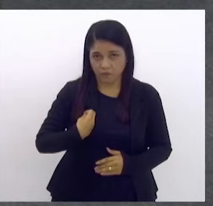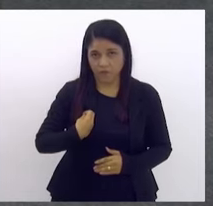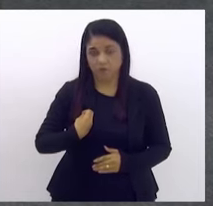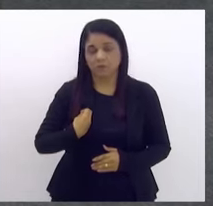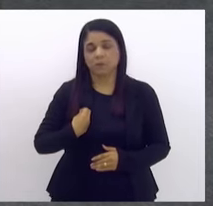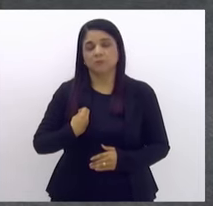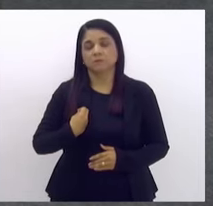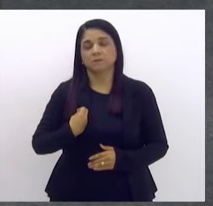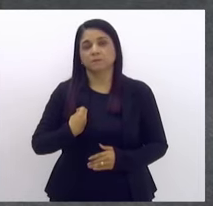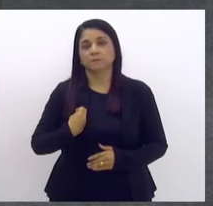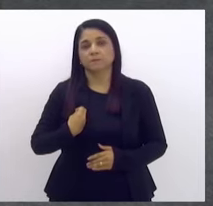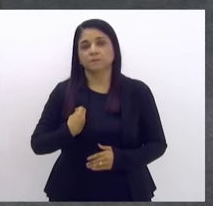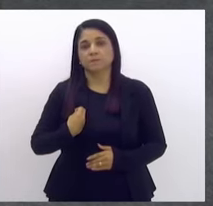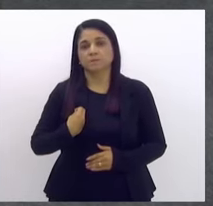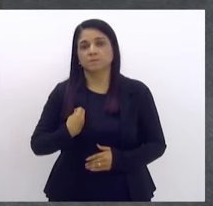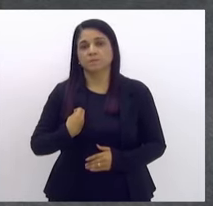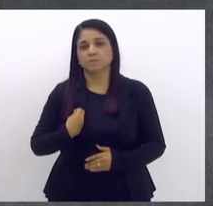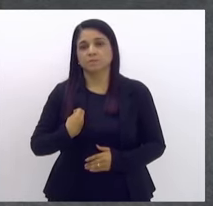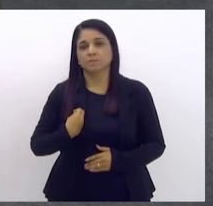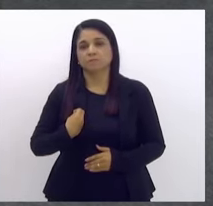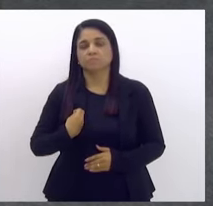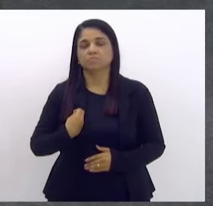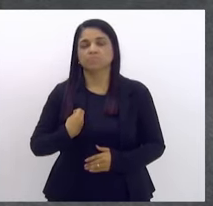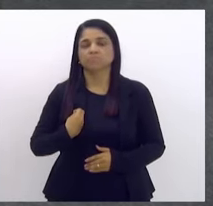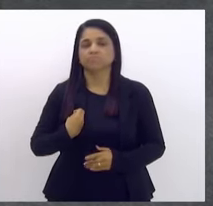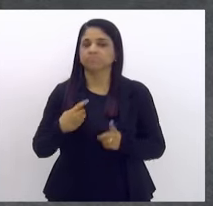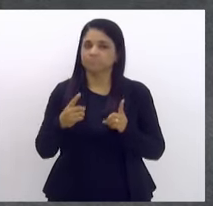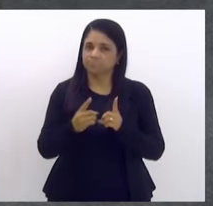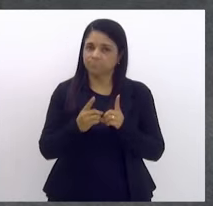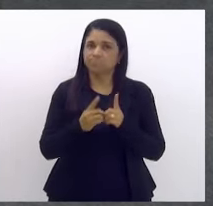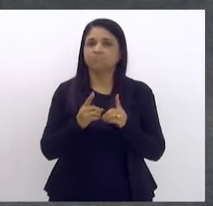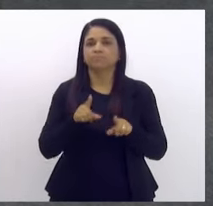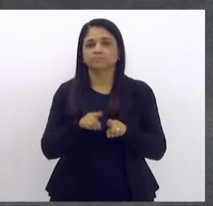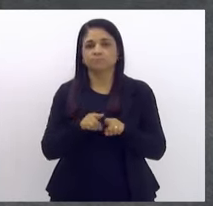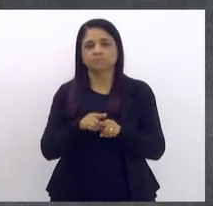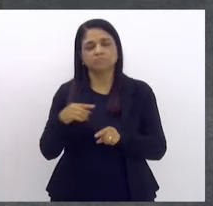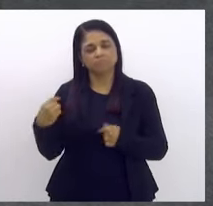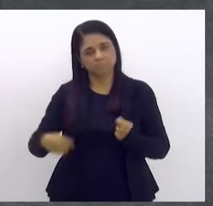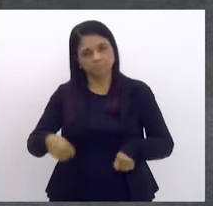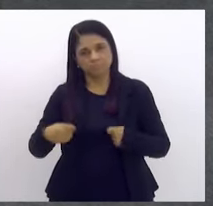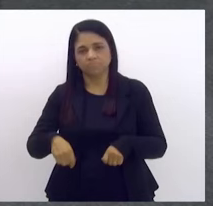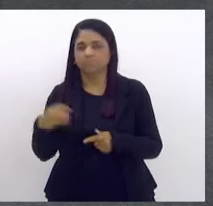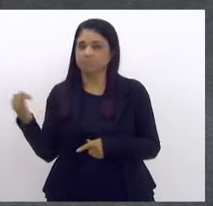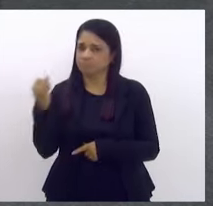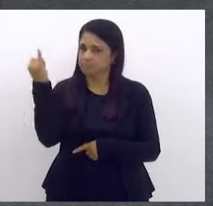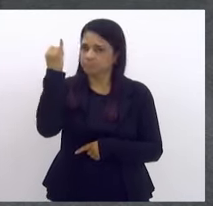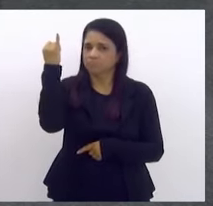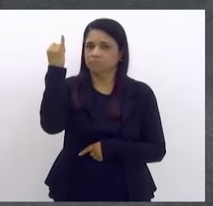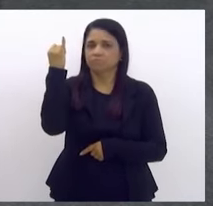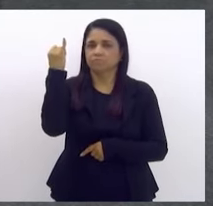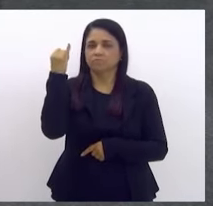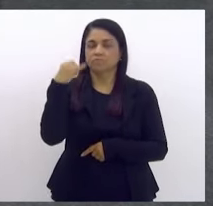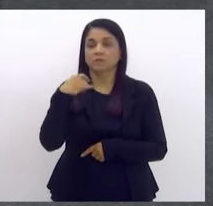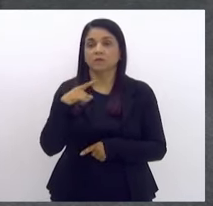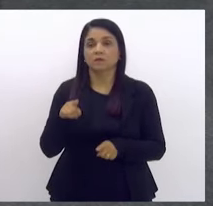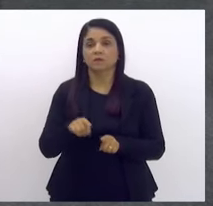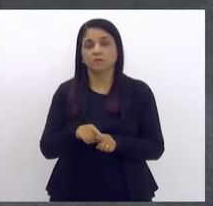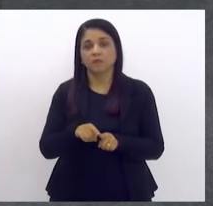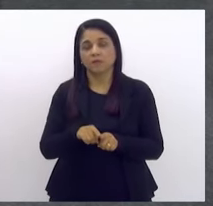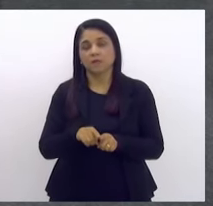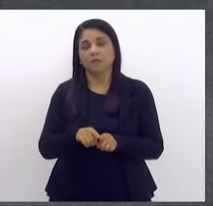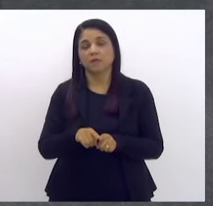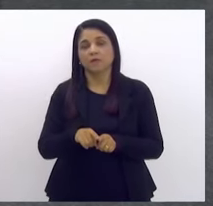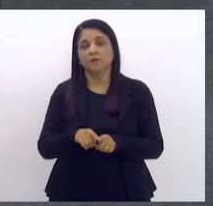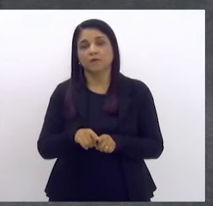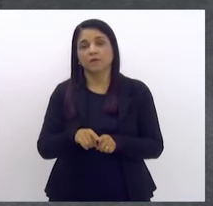sua moradia, atendidas. E a necessidade disso é extremamente importante, tendo em vista, inclusive, o fato